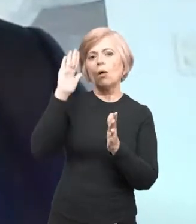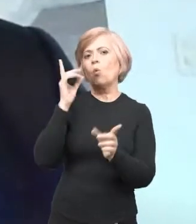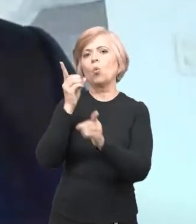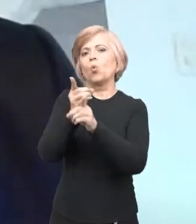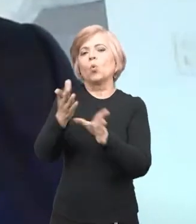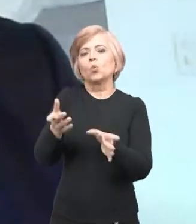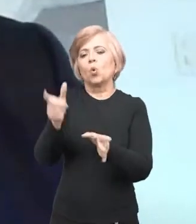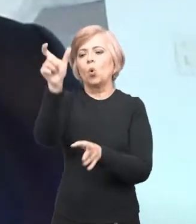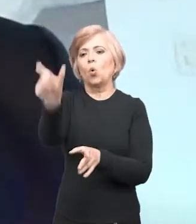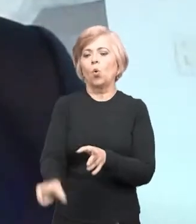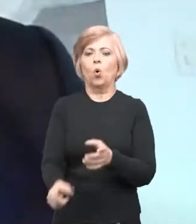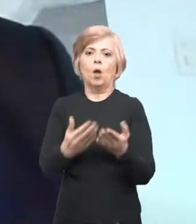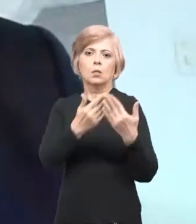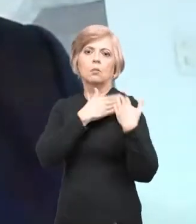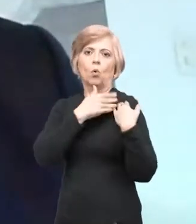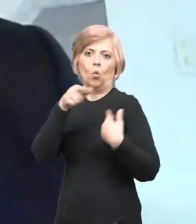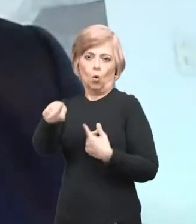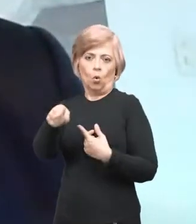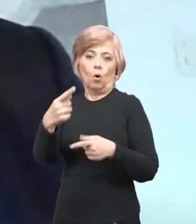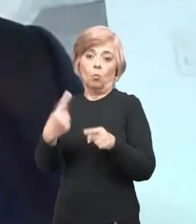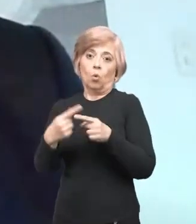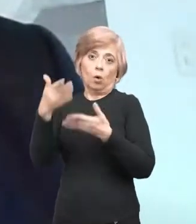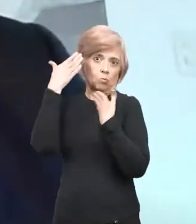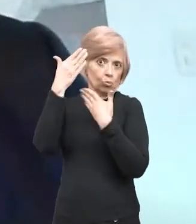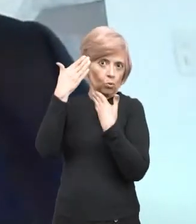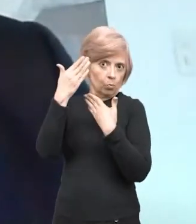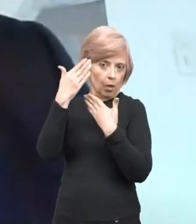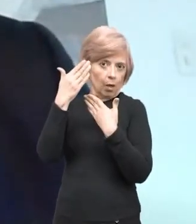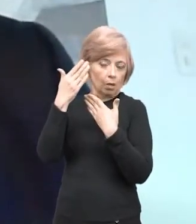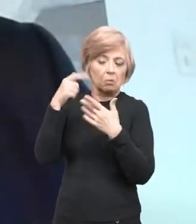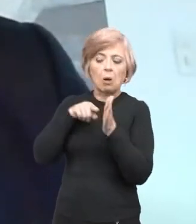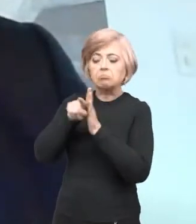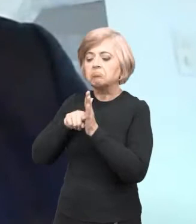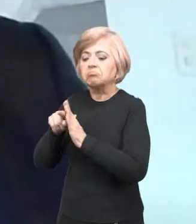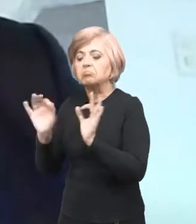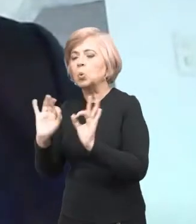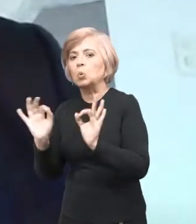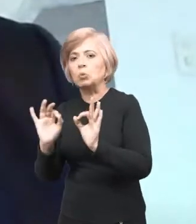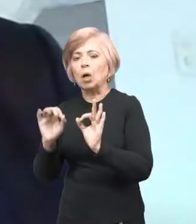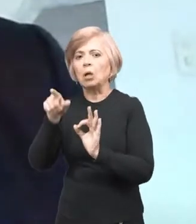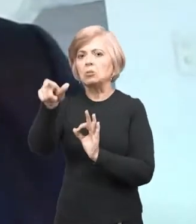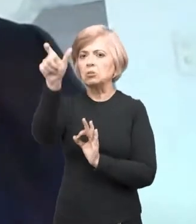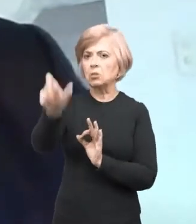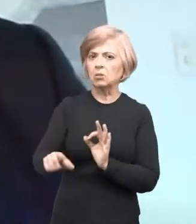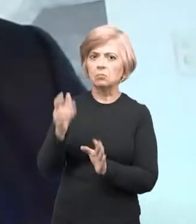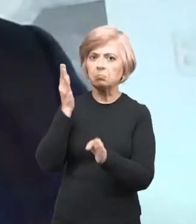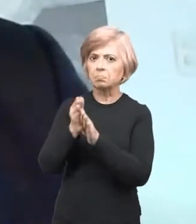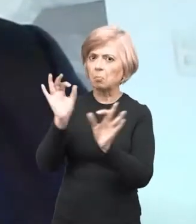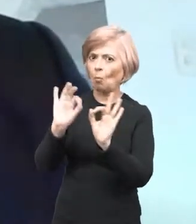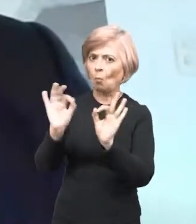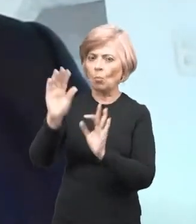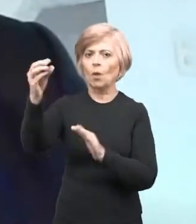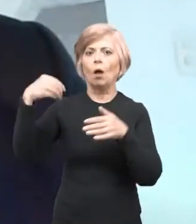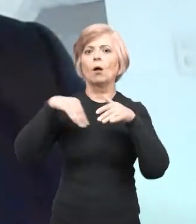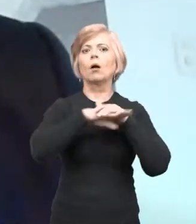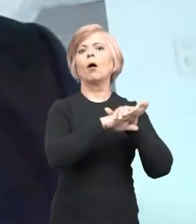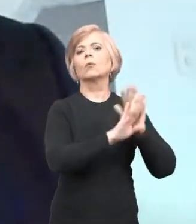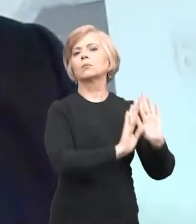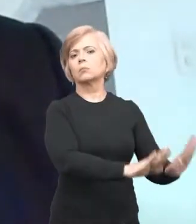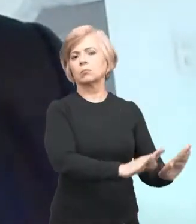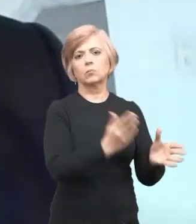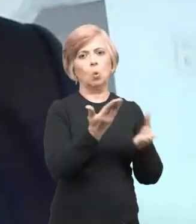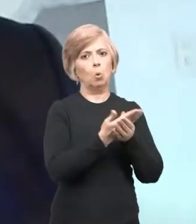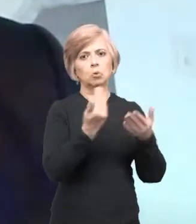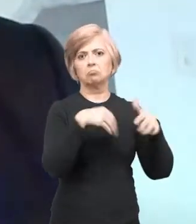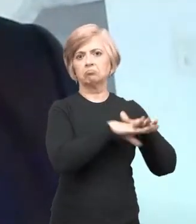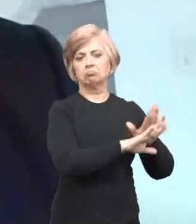daquele agente em que se pareou uma suspeita e consequente arquivamento dos nossos trabalhos. Né? O que é importante